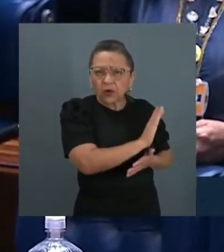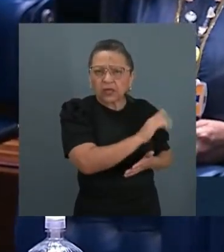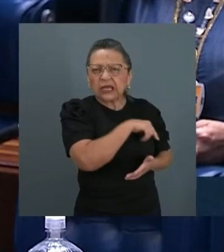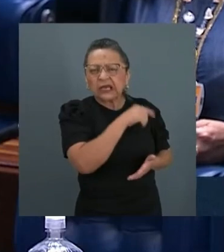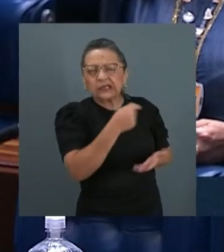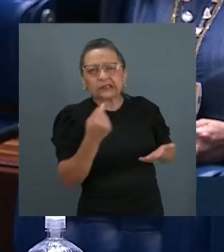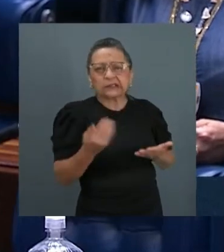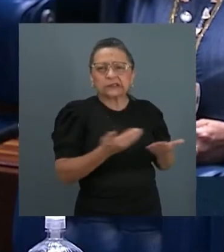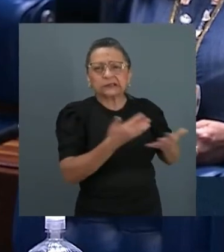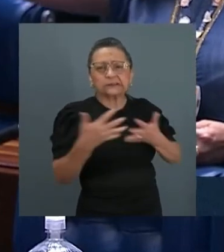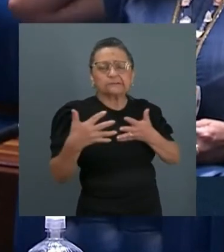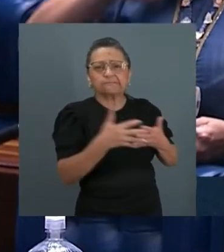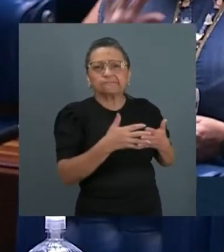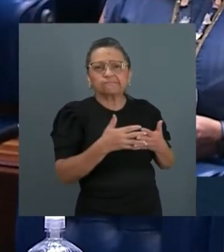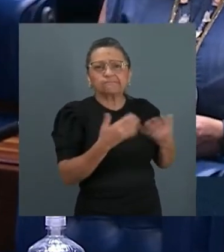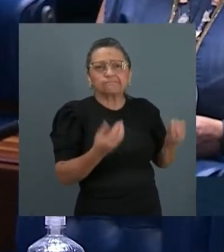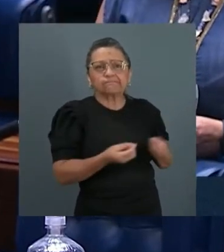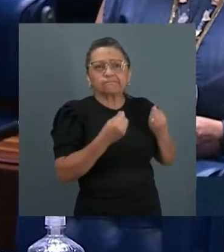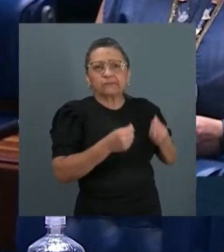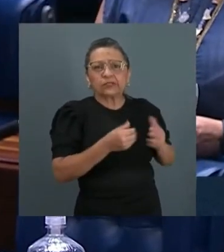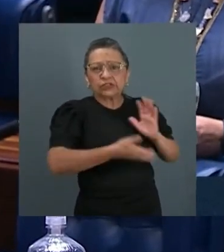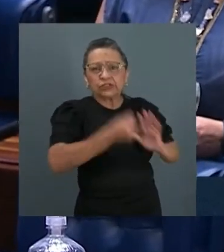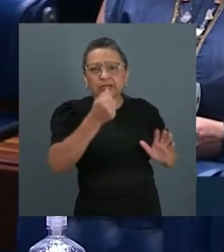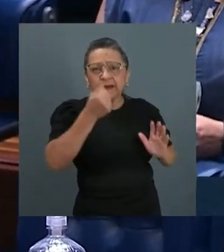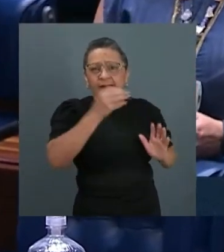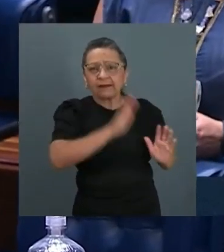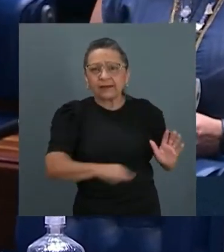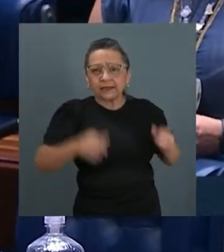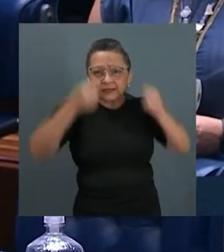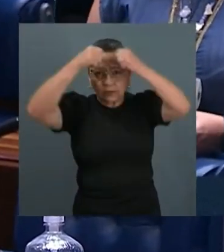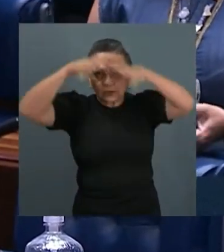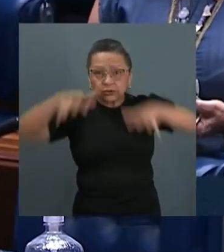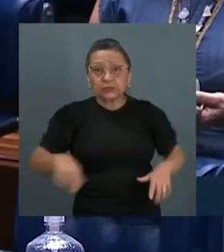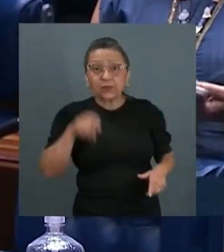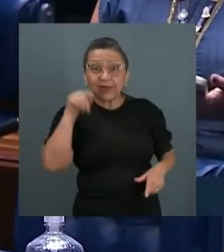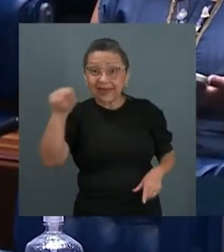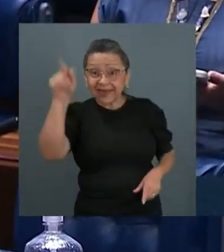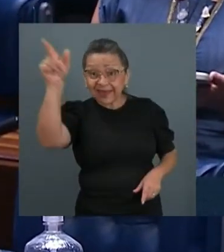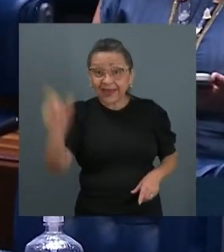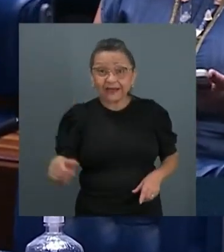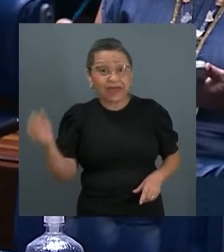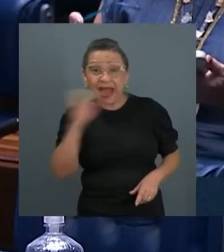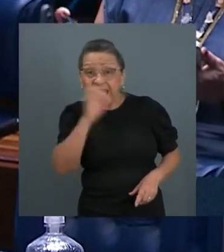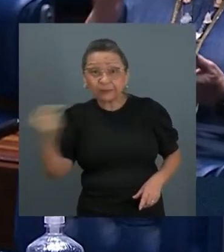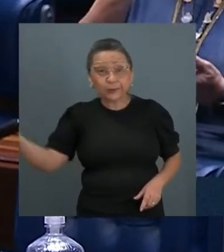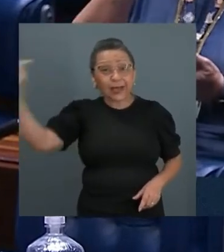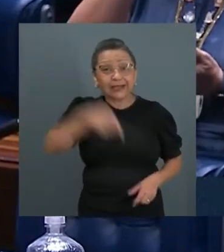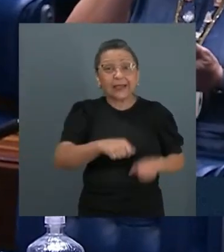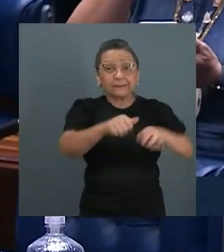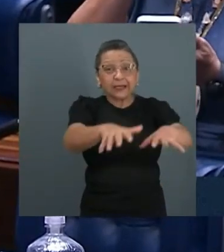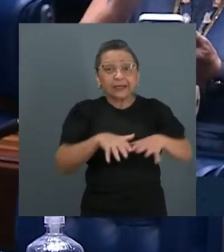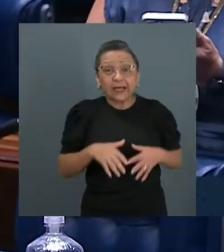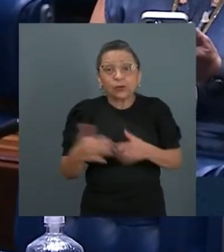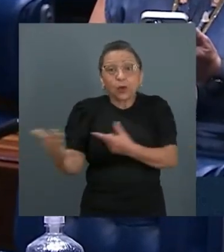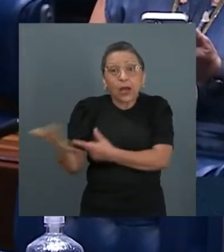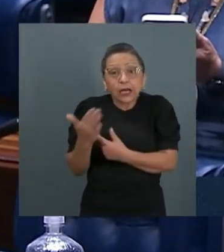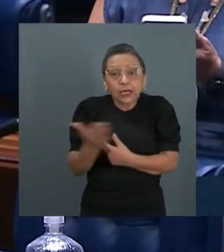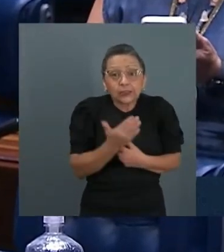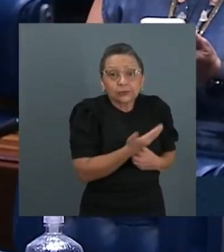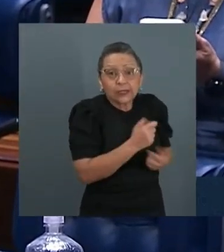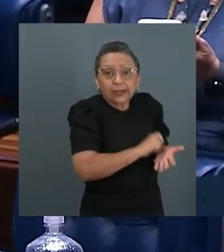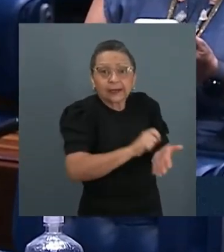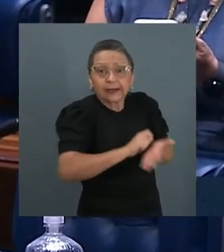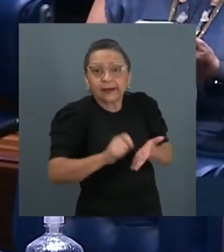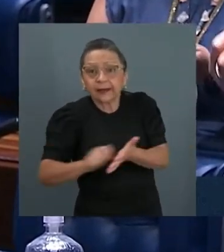esse detalhe da criança com autismo leve, ele sai correndo de lá, vem aqui para esse plenário, nos ajudar a